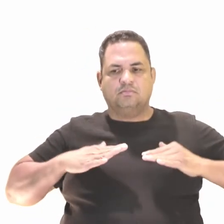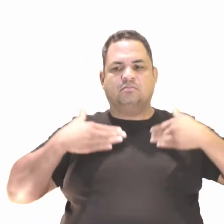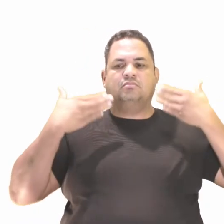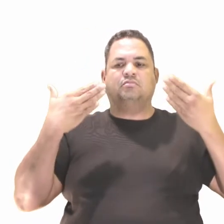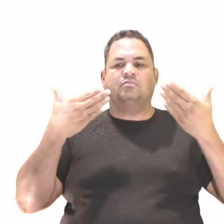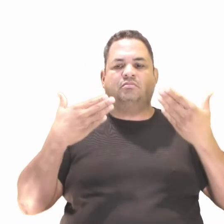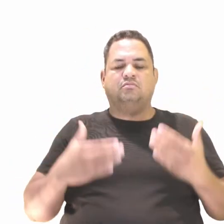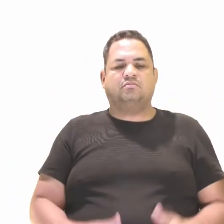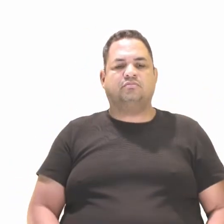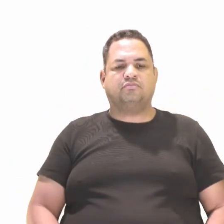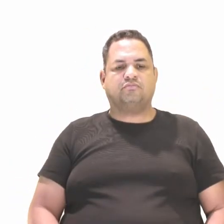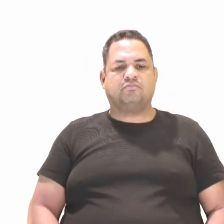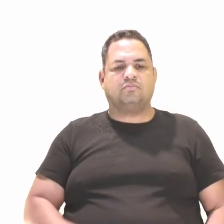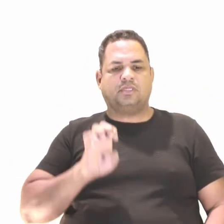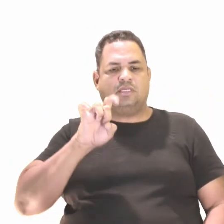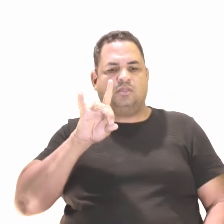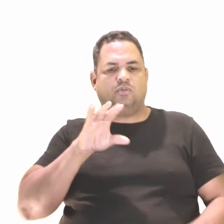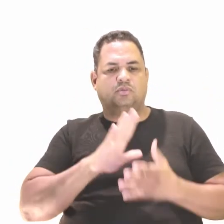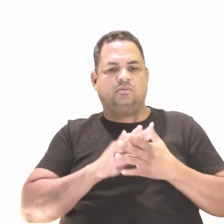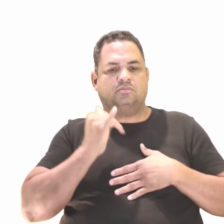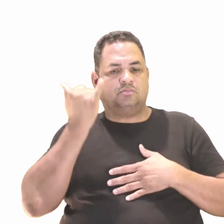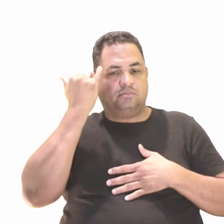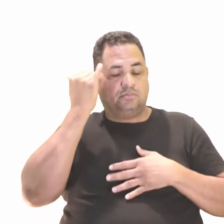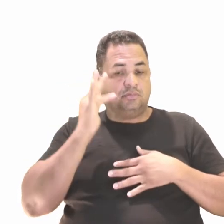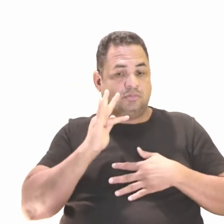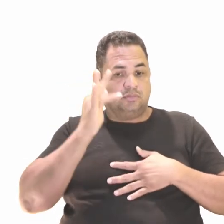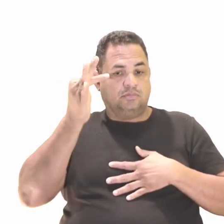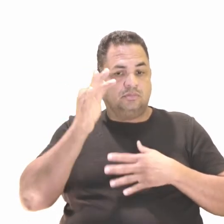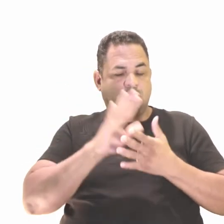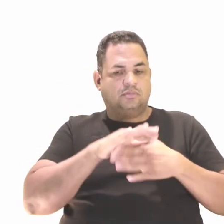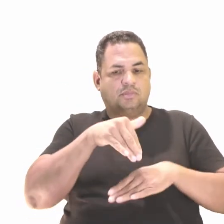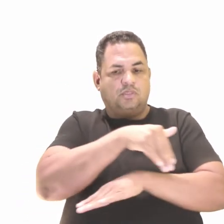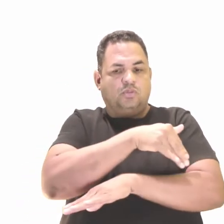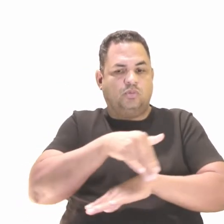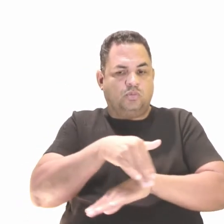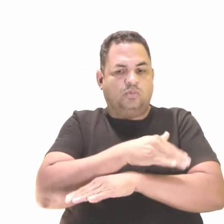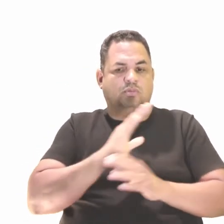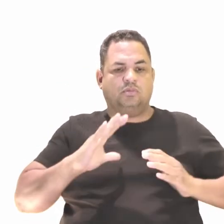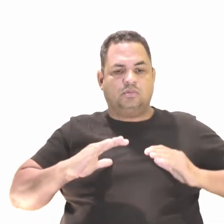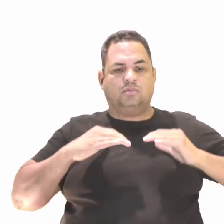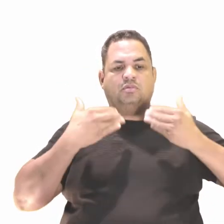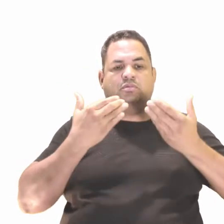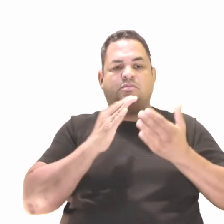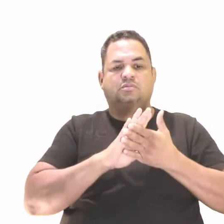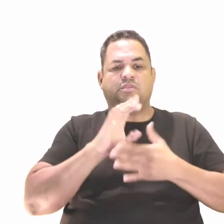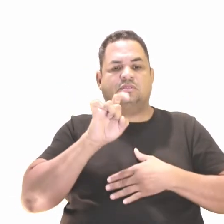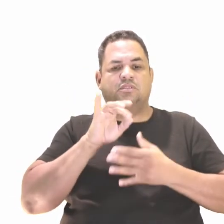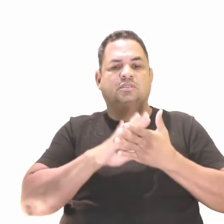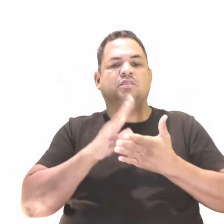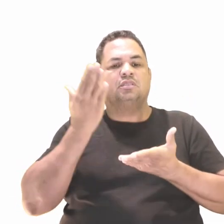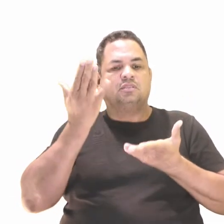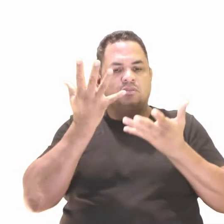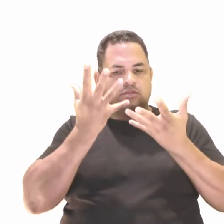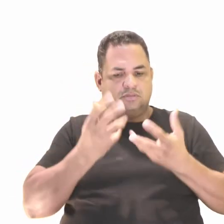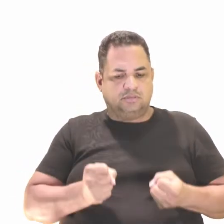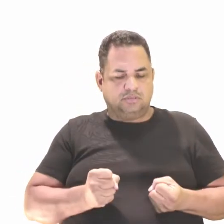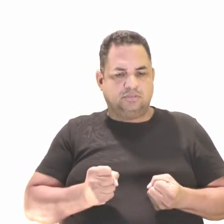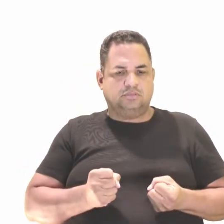evento. Edu informará o endereço do evento caso Sara confirme